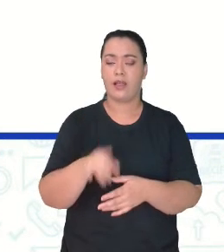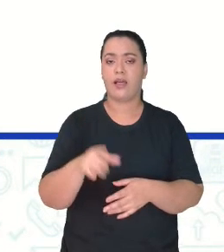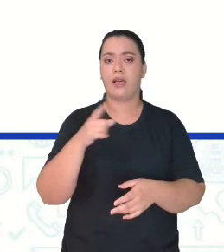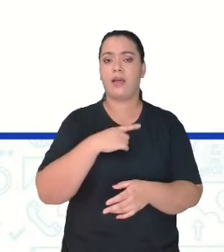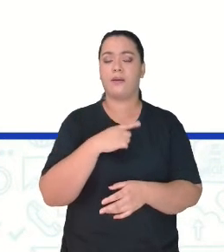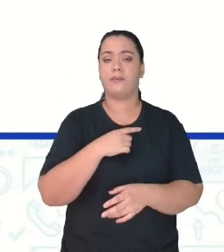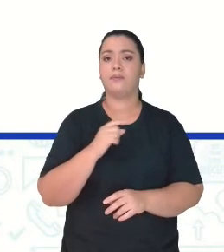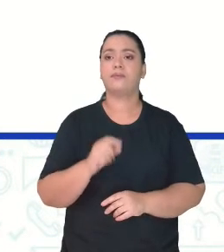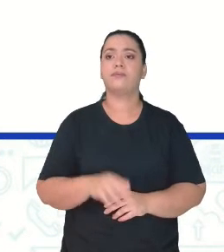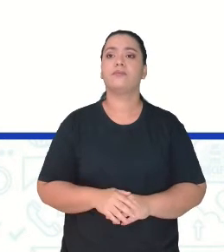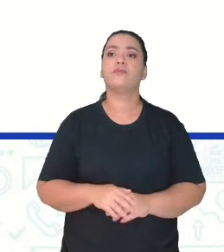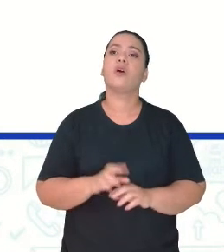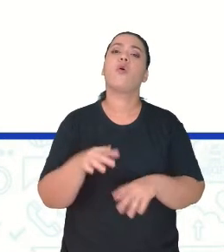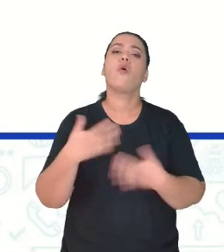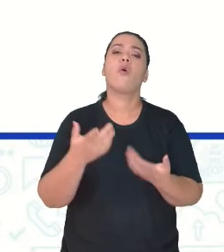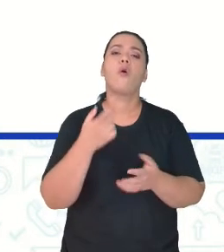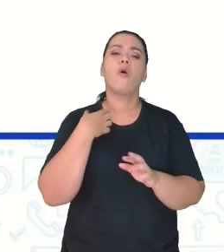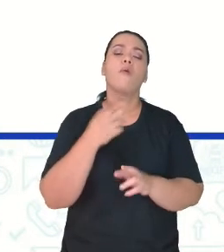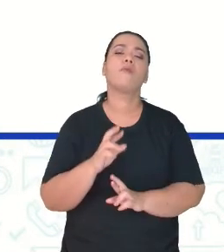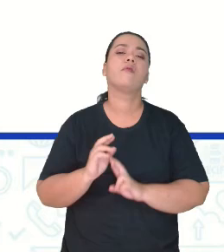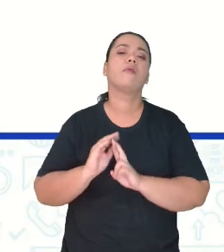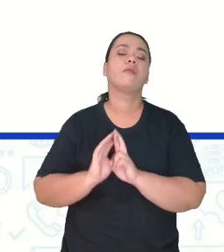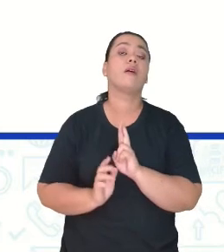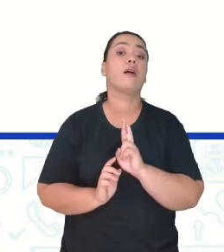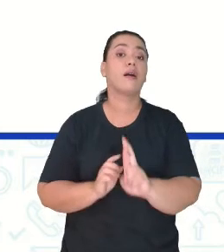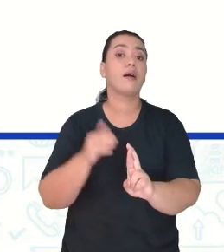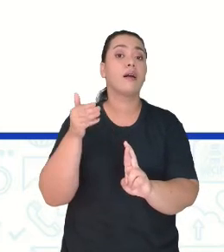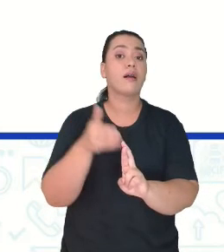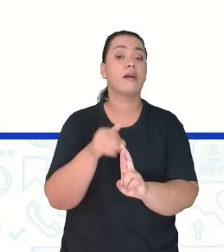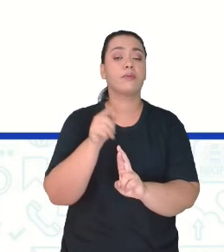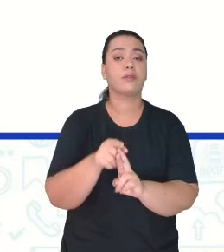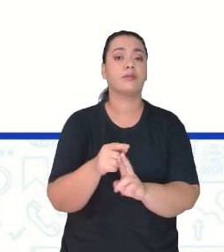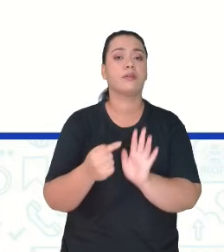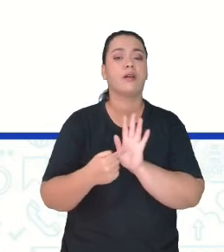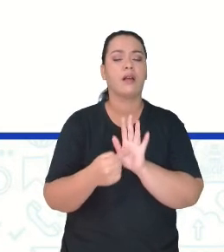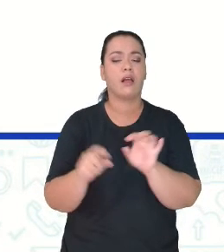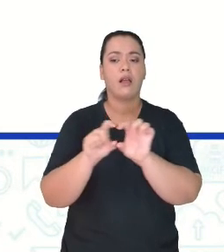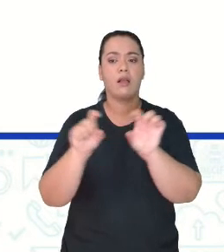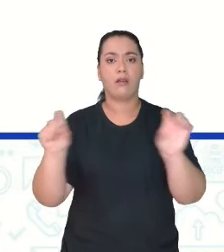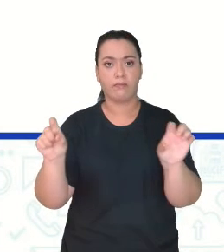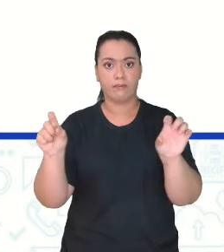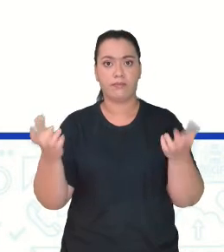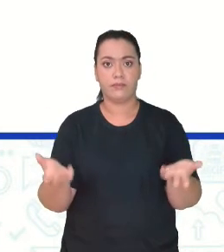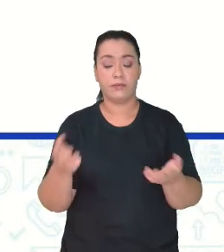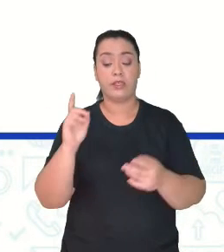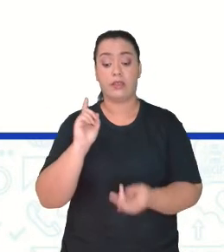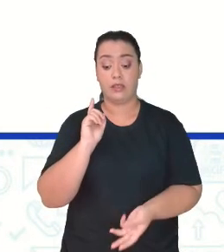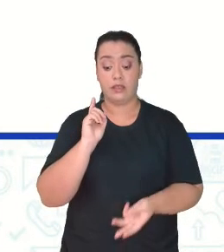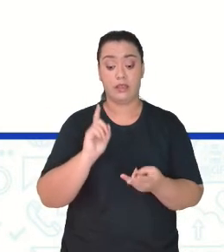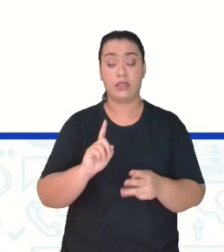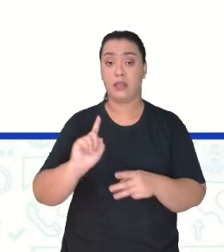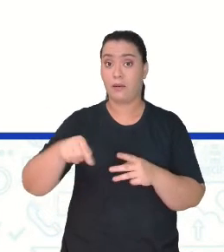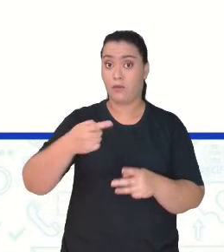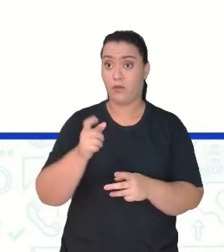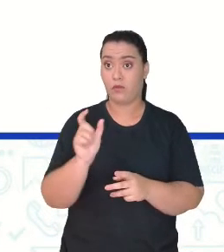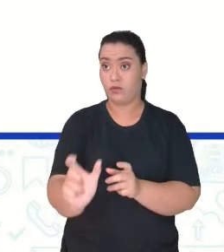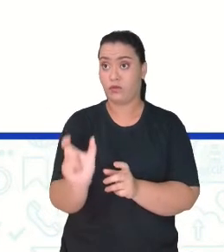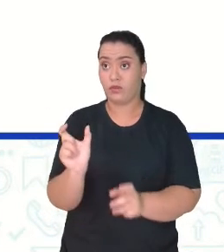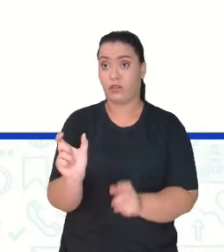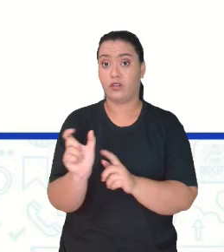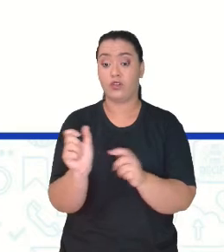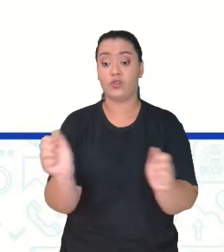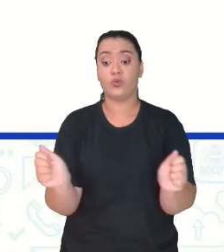expressões que representam ou expressam operações. E depois ele diz que juntos eles